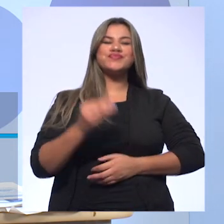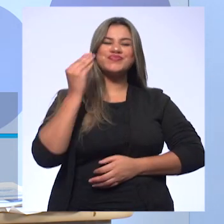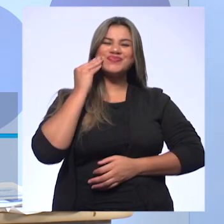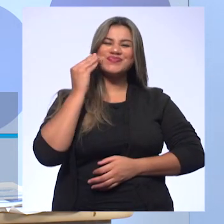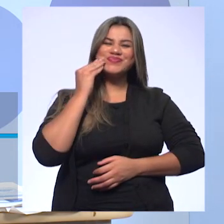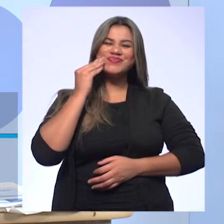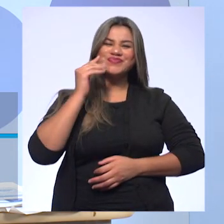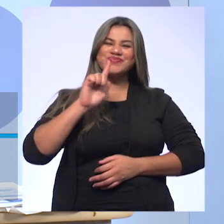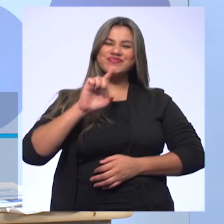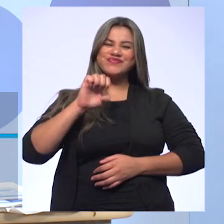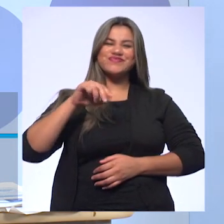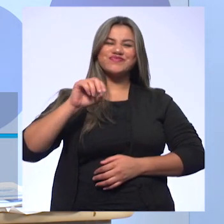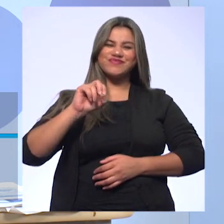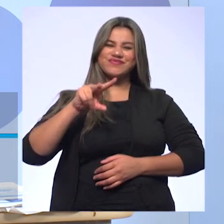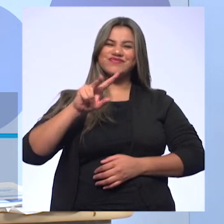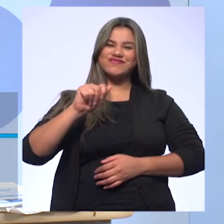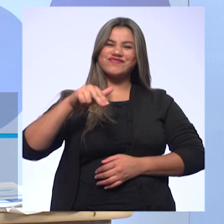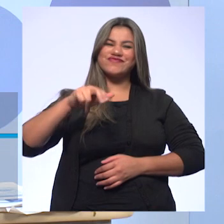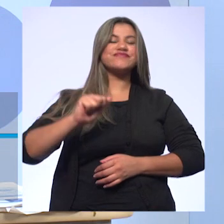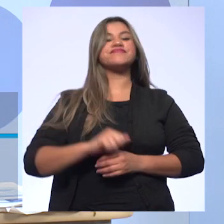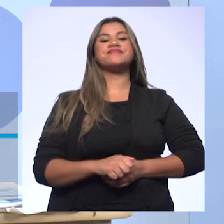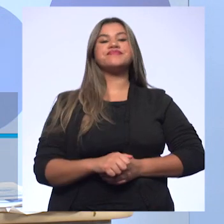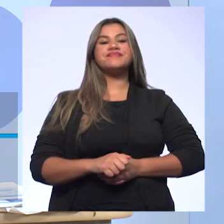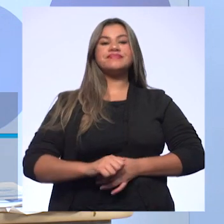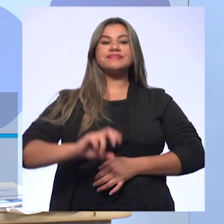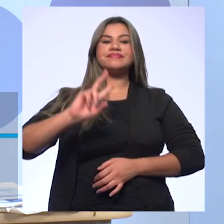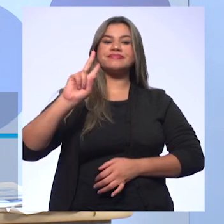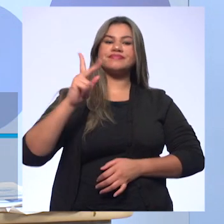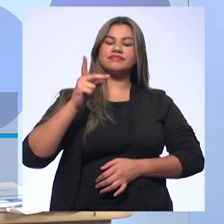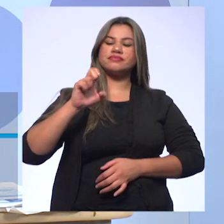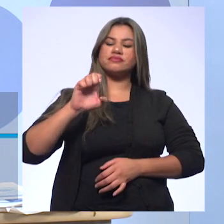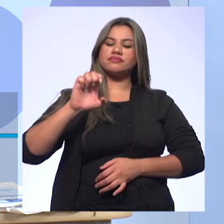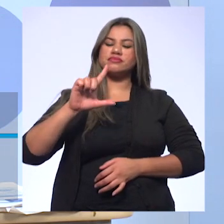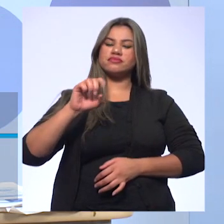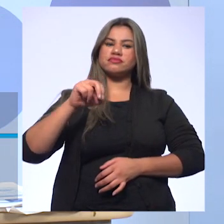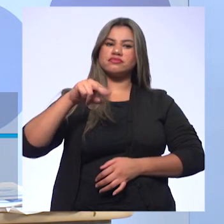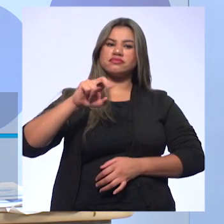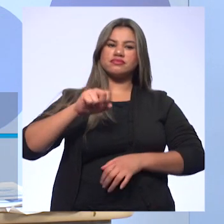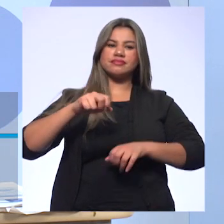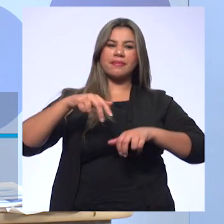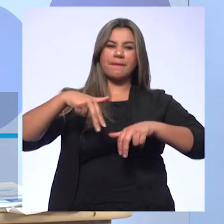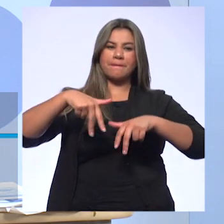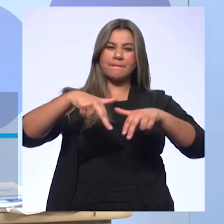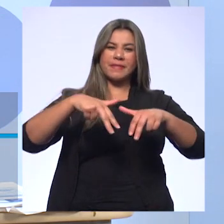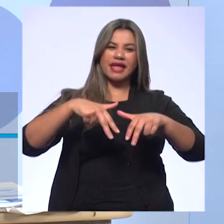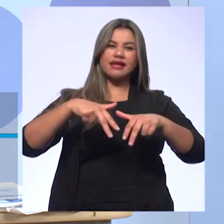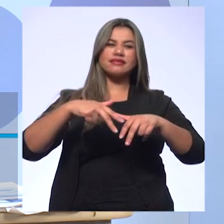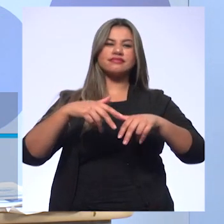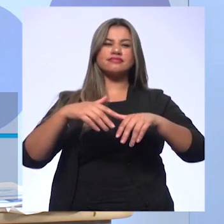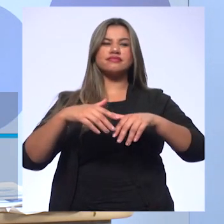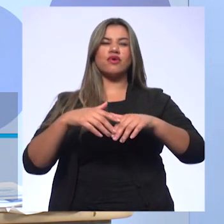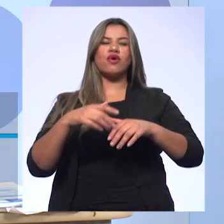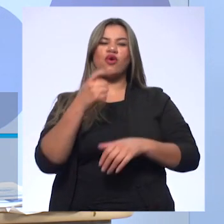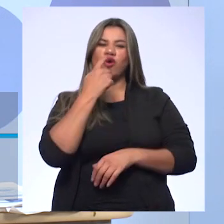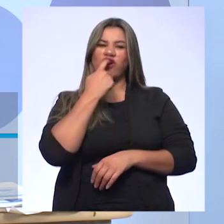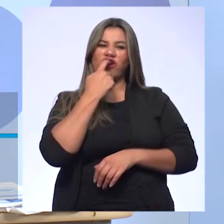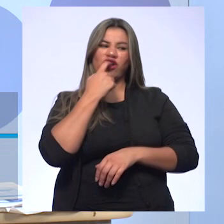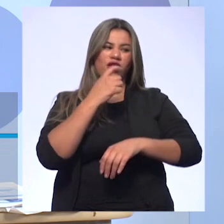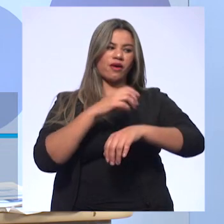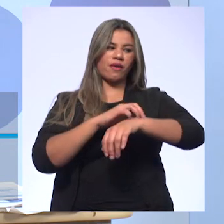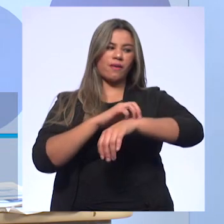bem. A Heloíse falou pernas, patas, ossos, carnes,